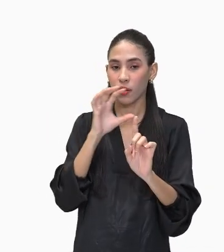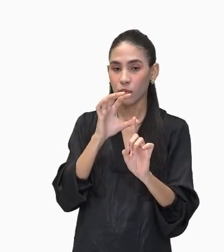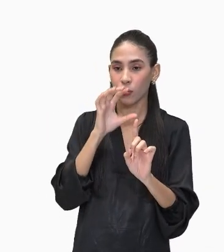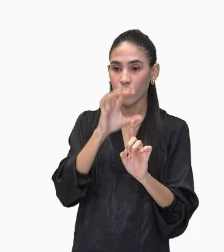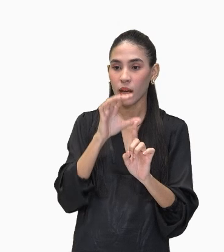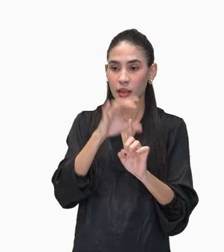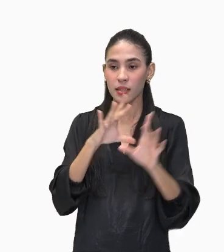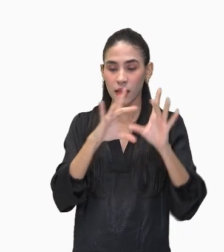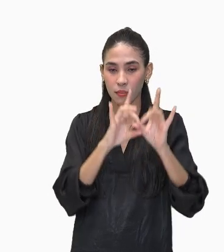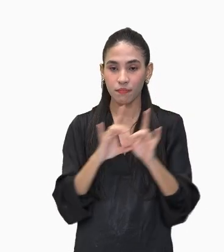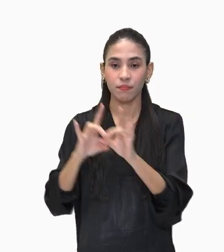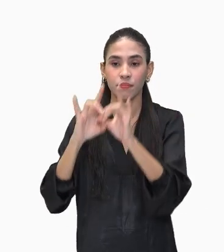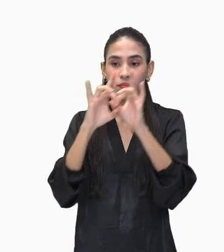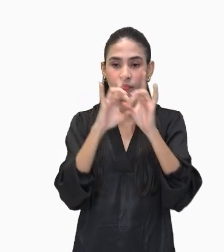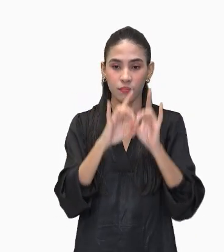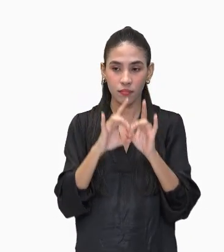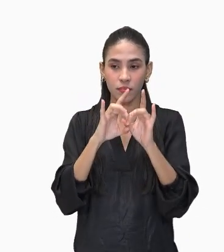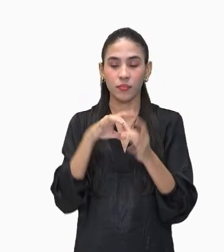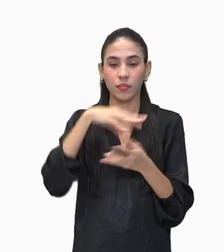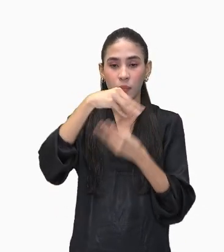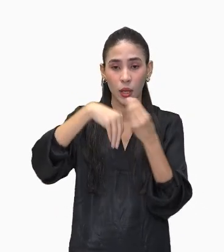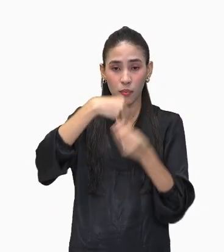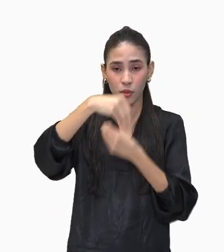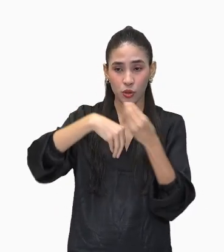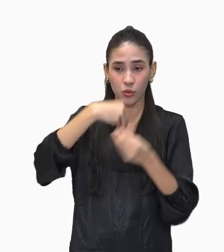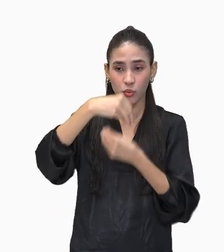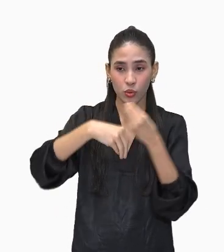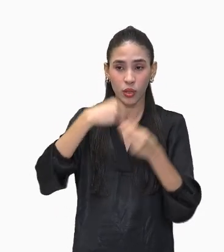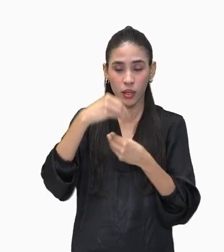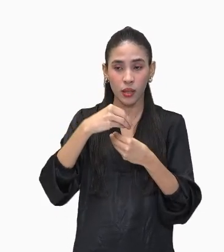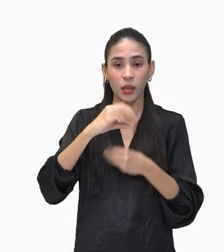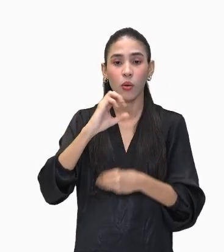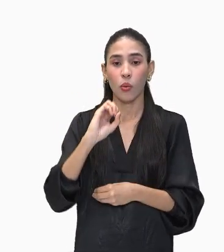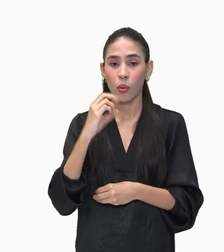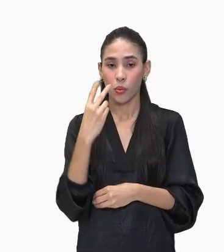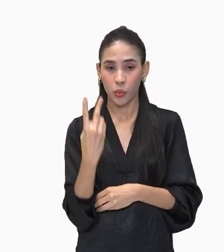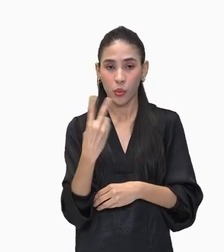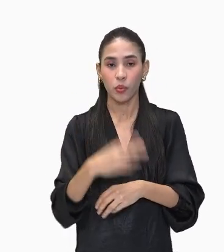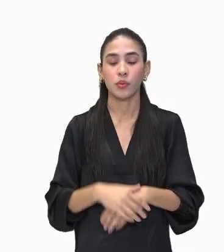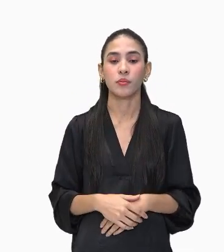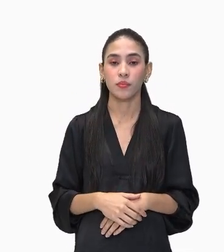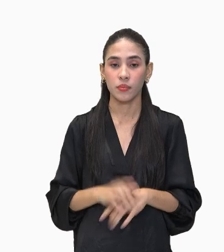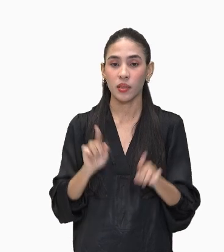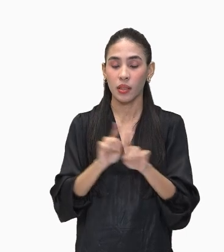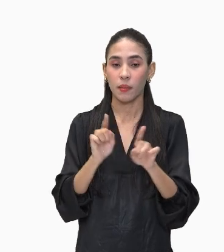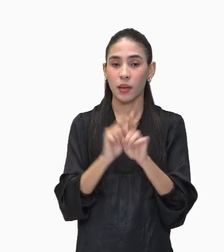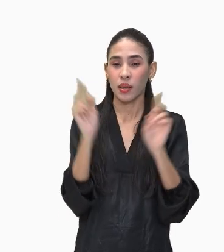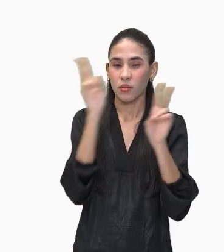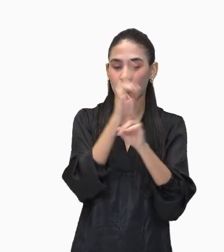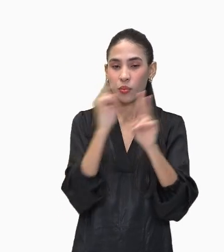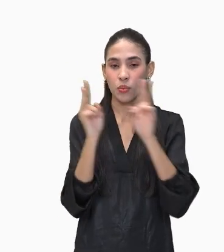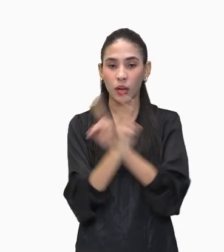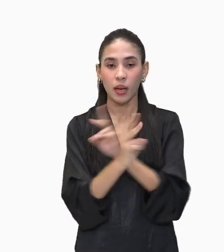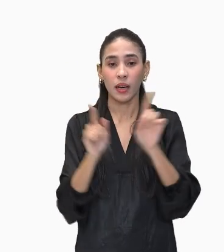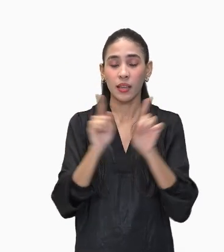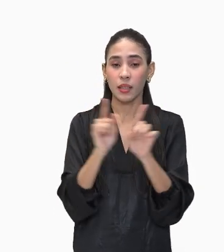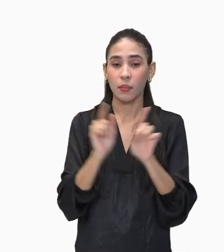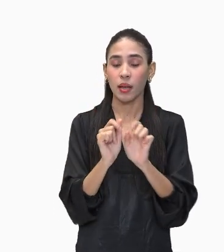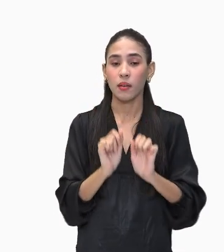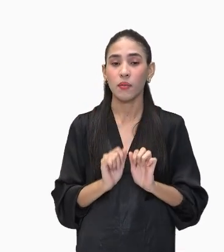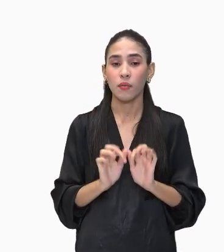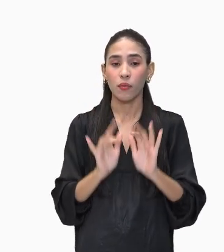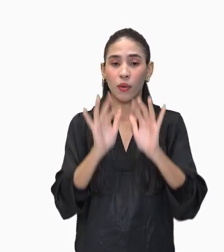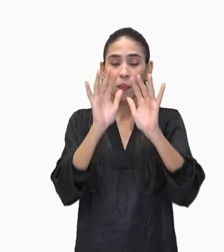juntamente com o oxigênio, que está presente no ar e o vapor de água,